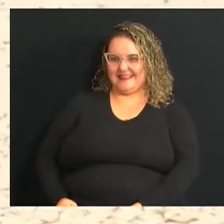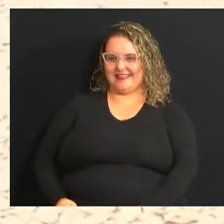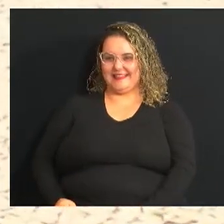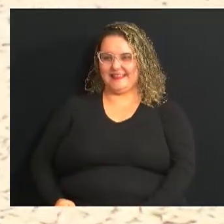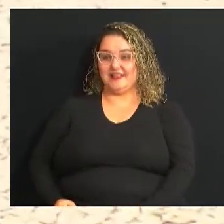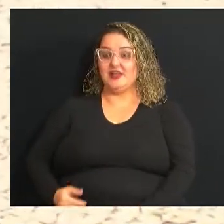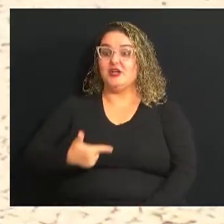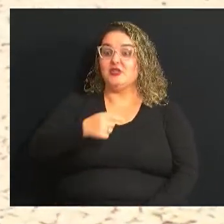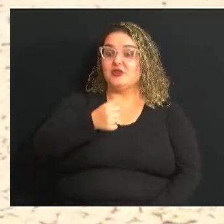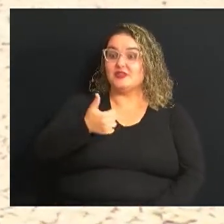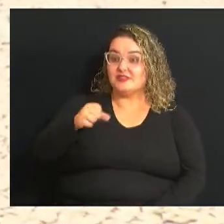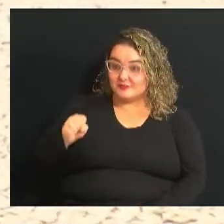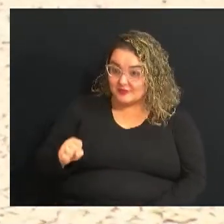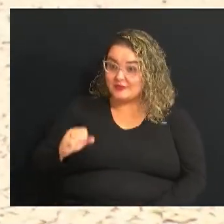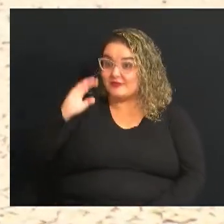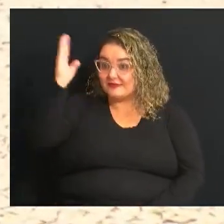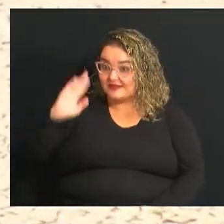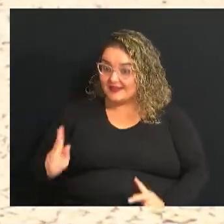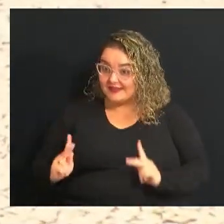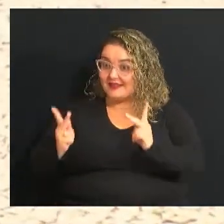por aqui. Confira.